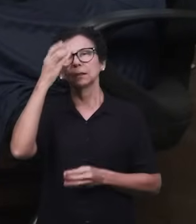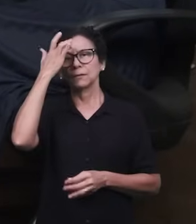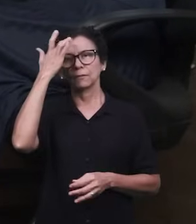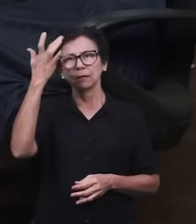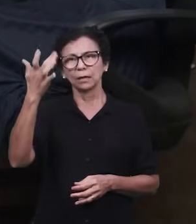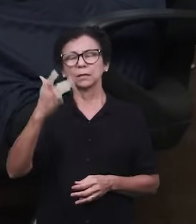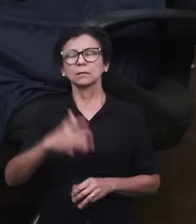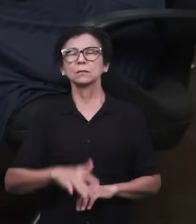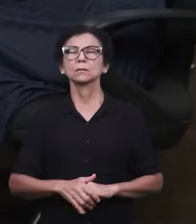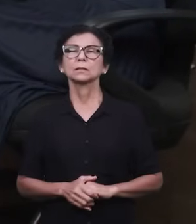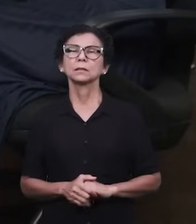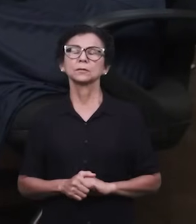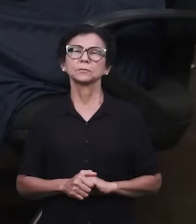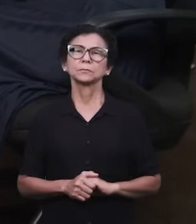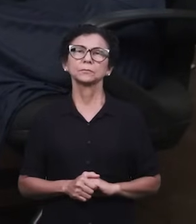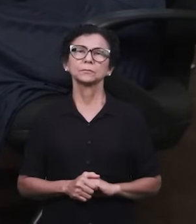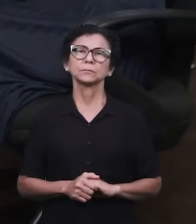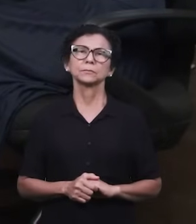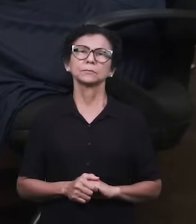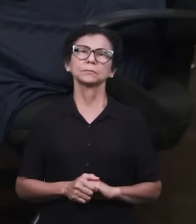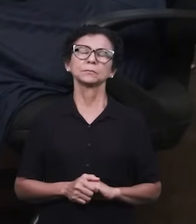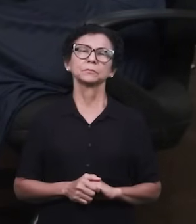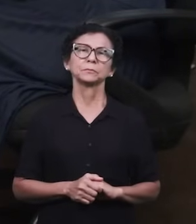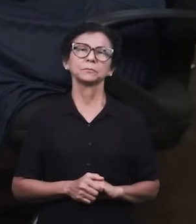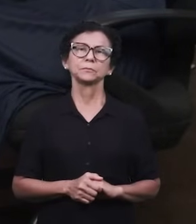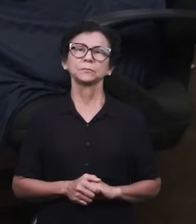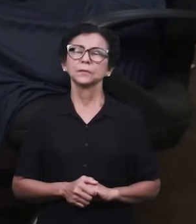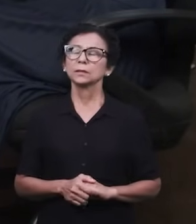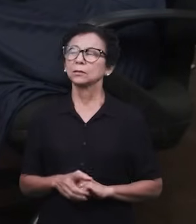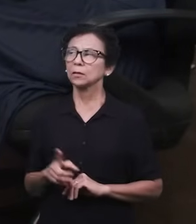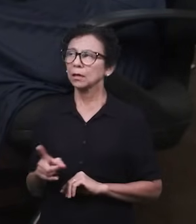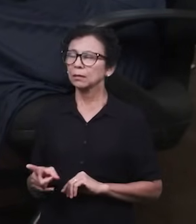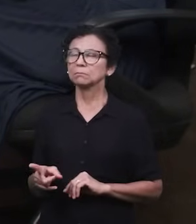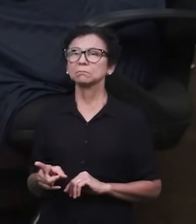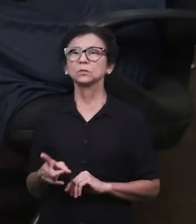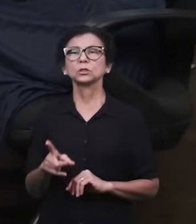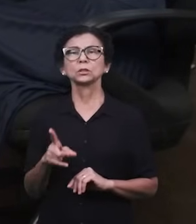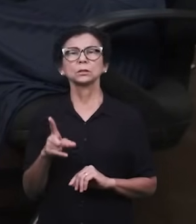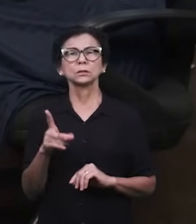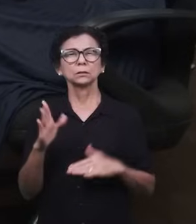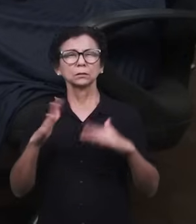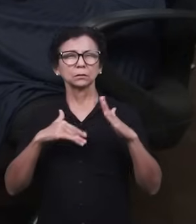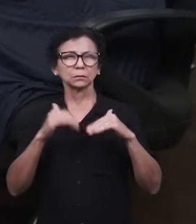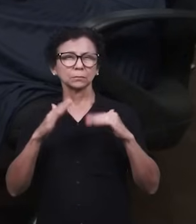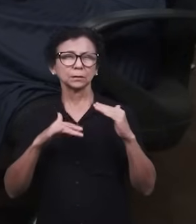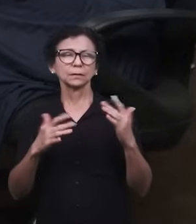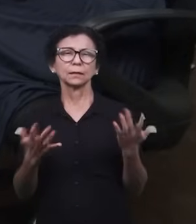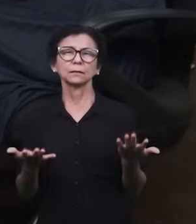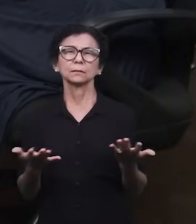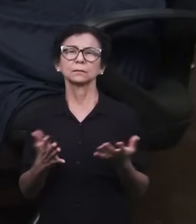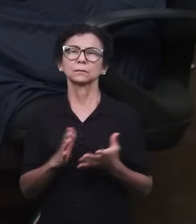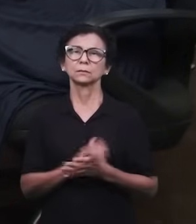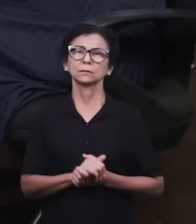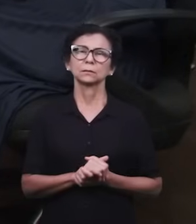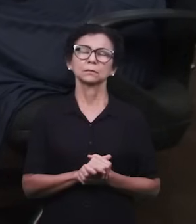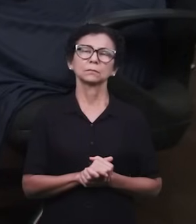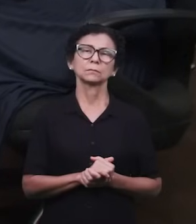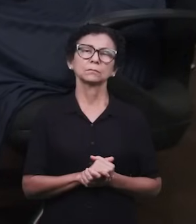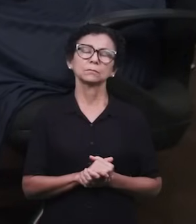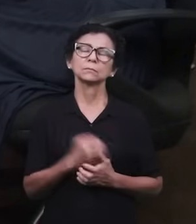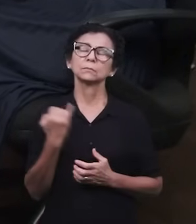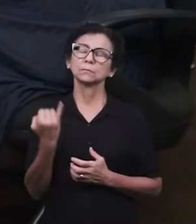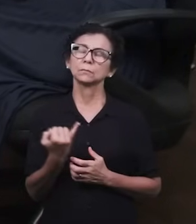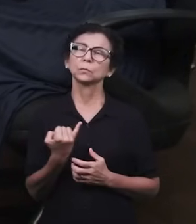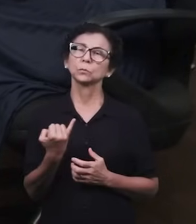que para ali do lado e vira uma treinadora do lado da Sara ali, né? E, Andréia,